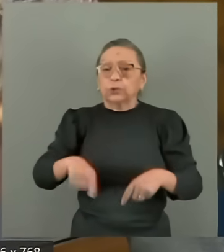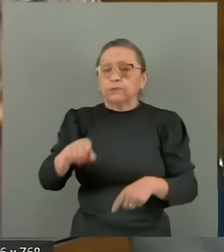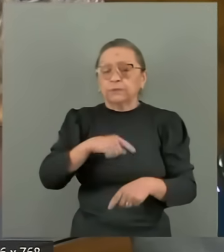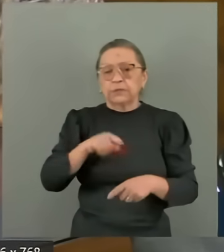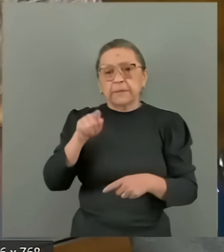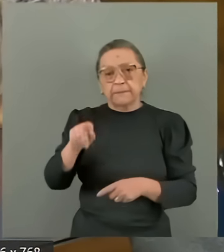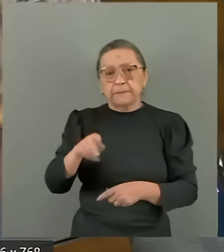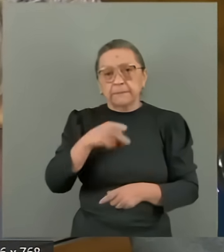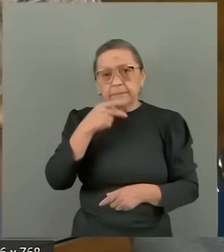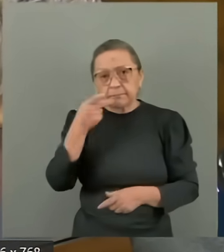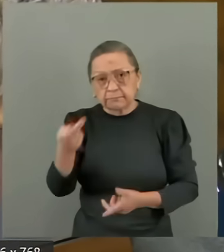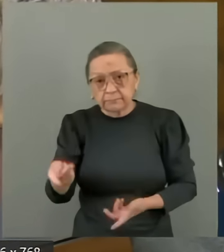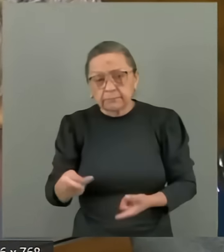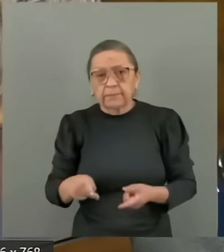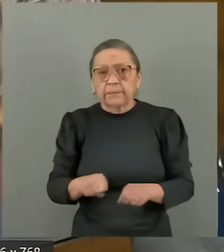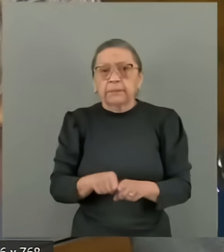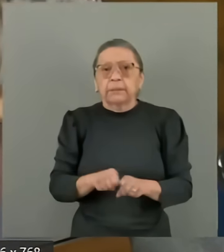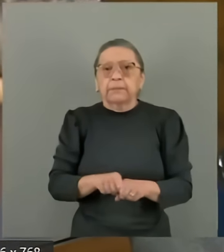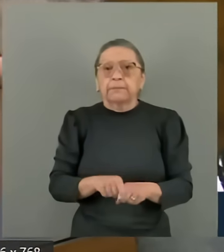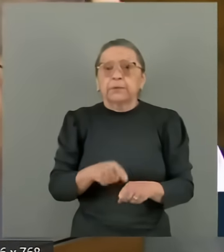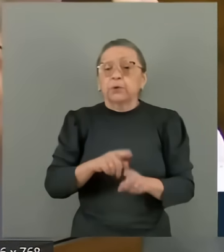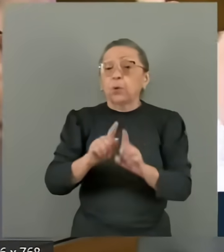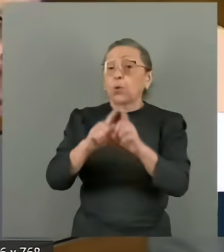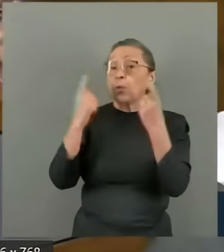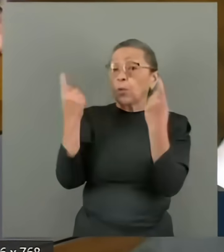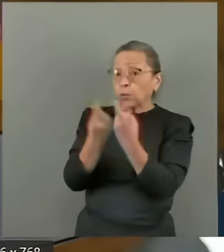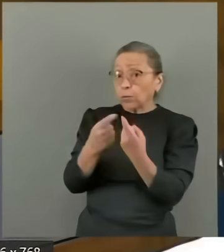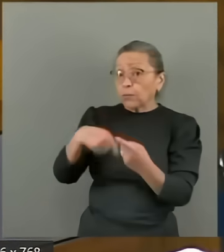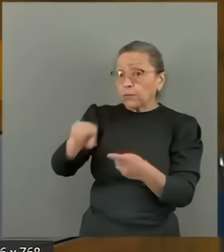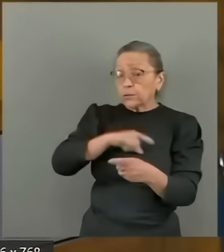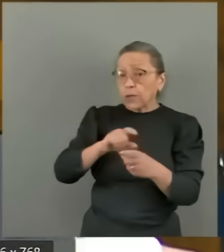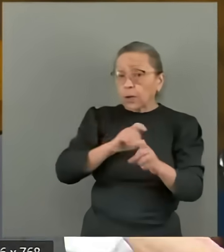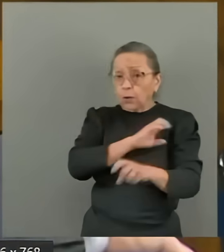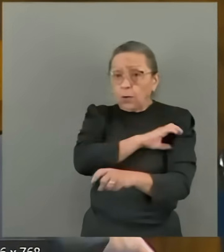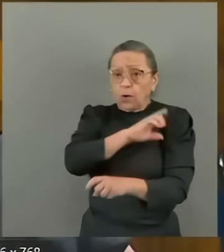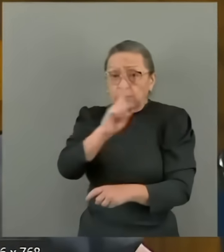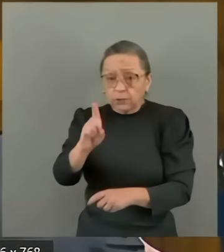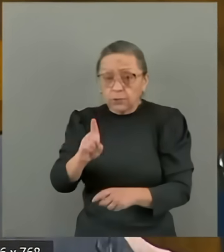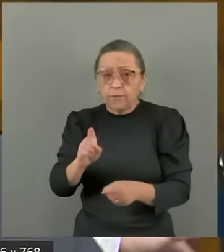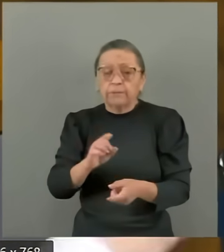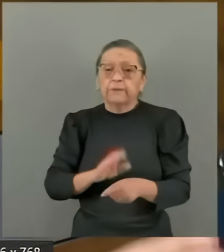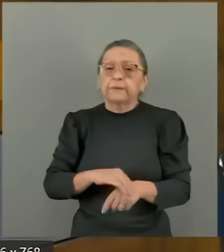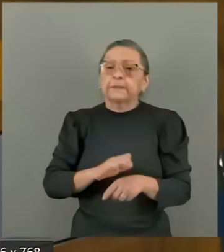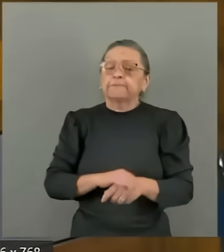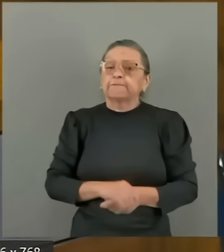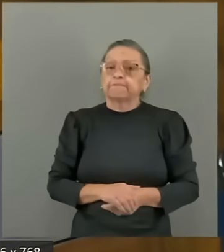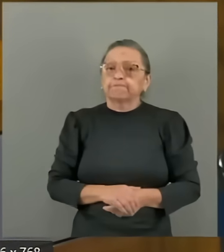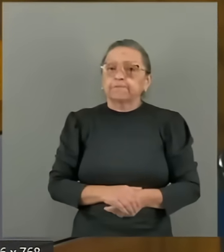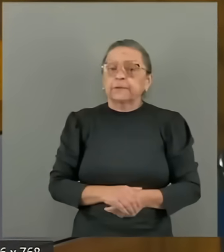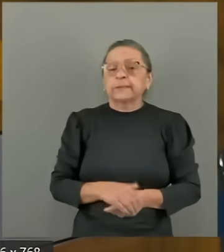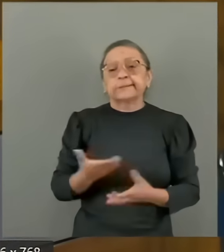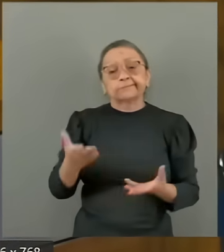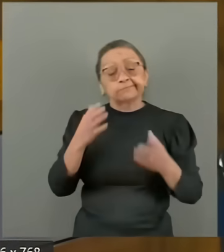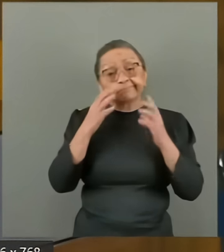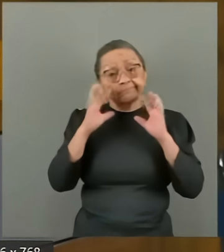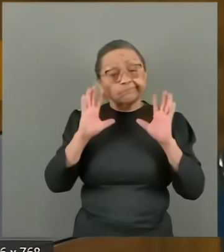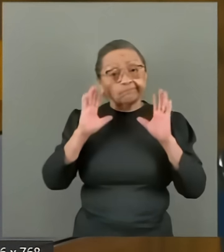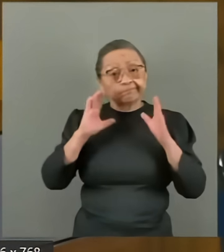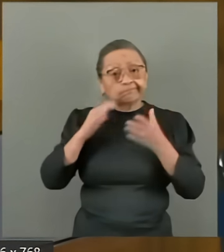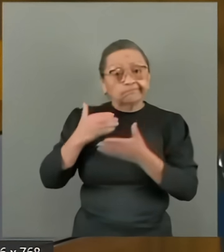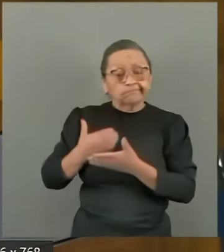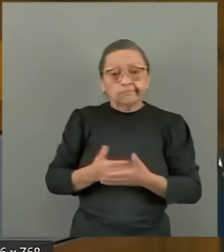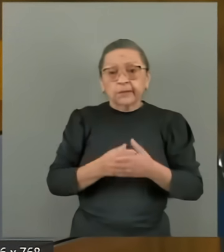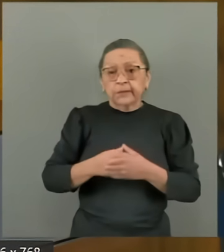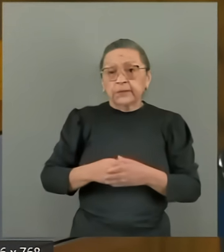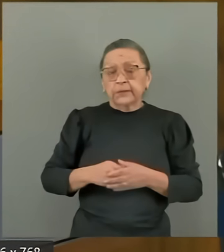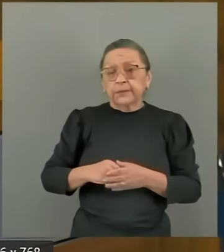Vossa Excelência e pelo grupo que Vossa Excelência comandou foi no sentido de procrastinar. Vossa Excelência